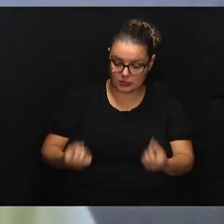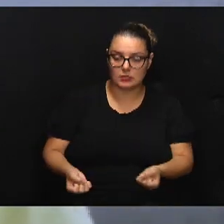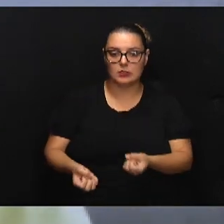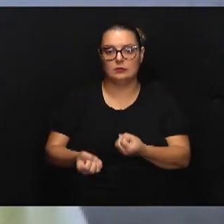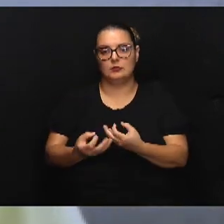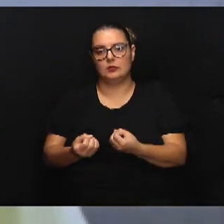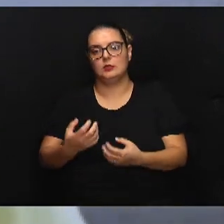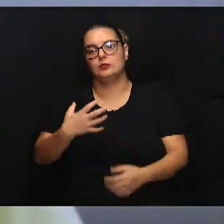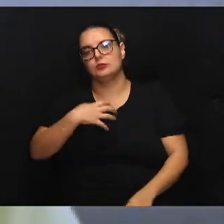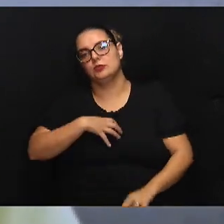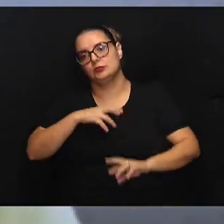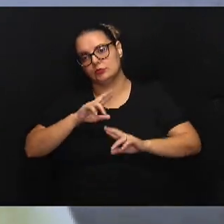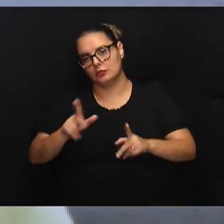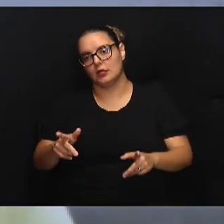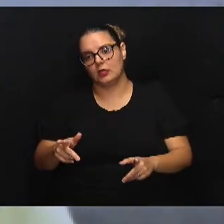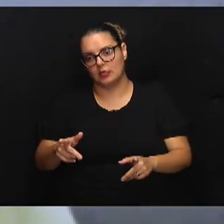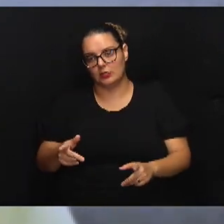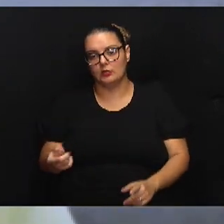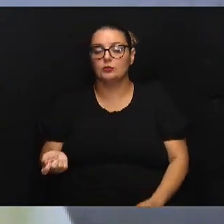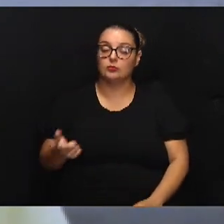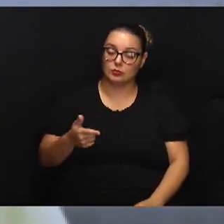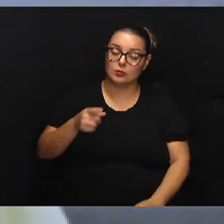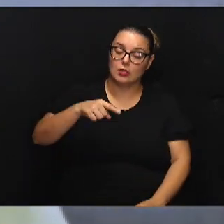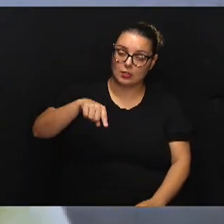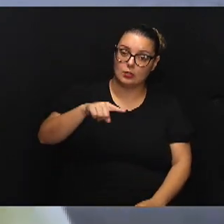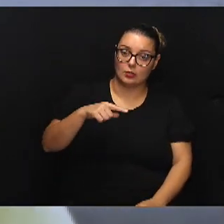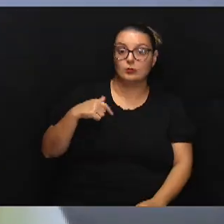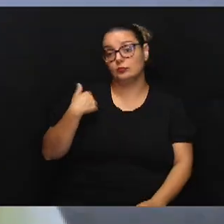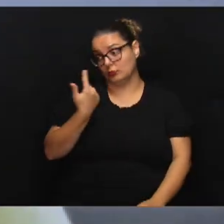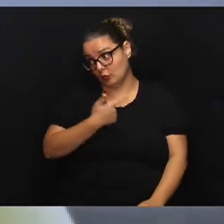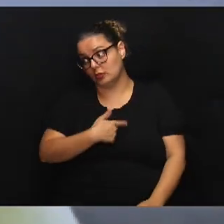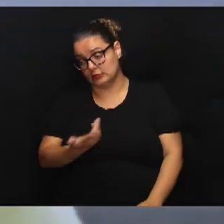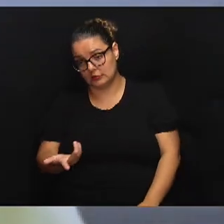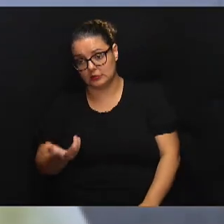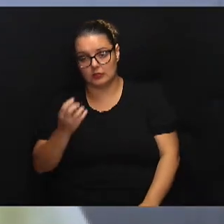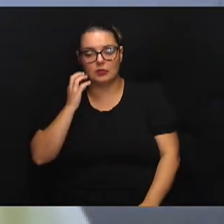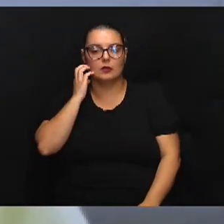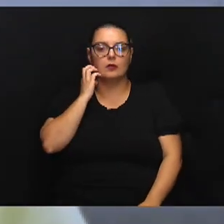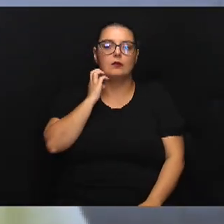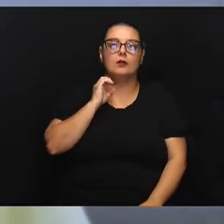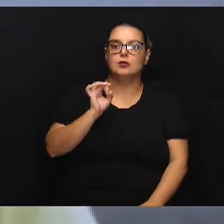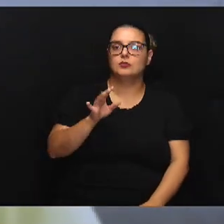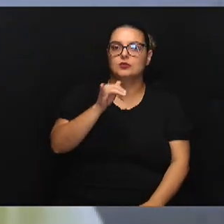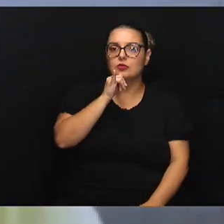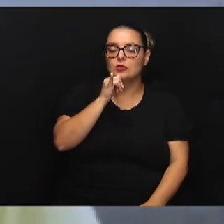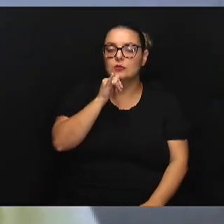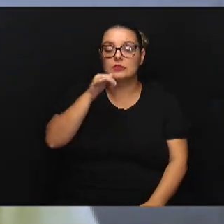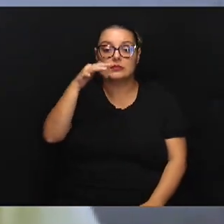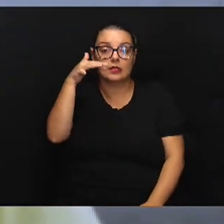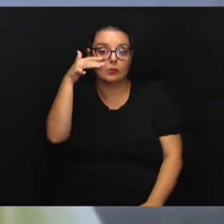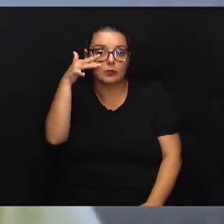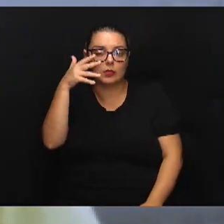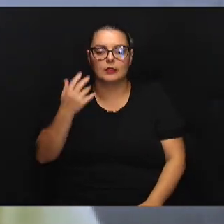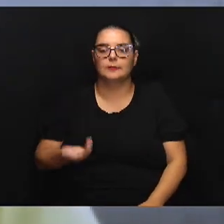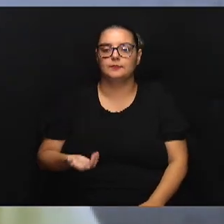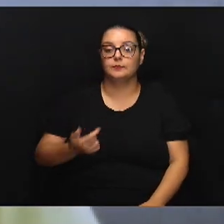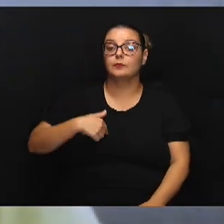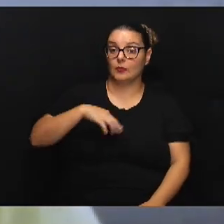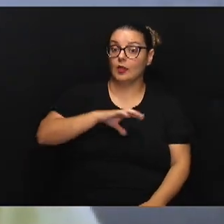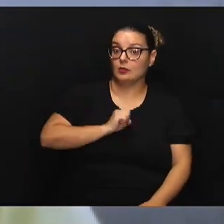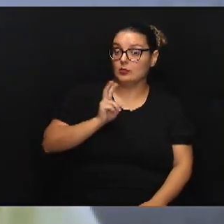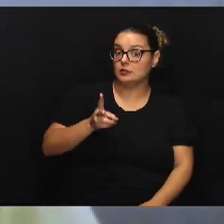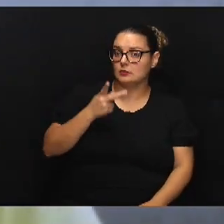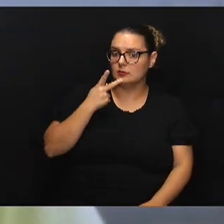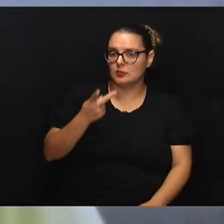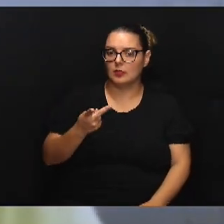da forma diferente do que a de vocês, do que nós. É só um exemplo, Ana, que eu gosto sempre de falar,